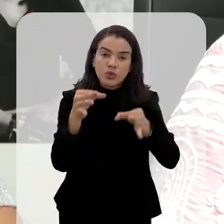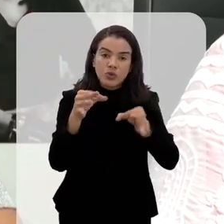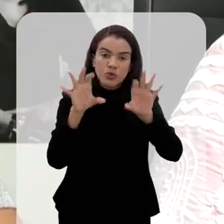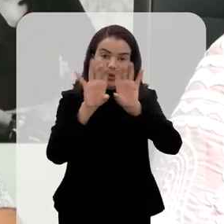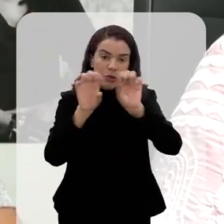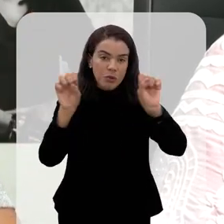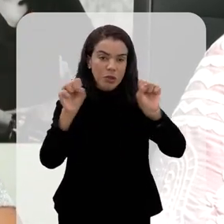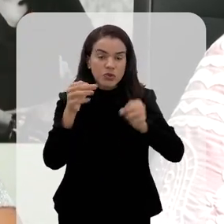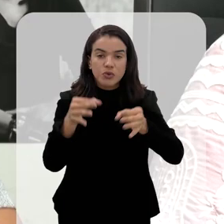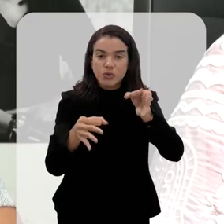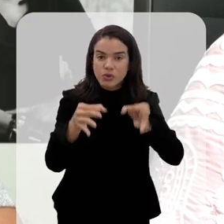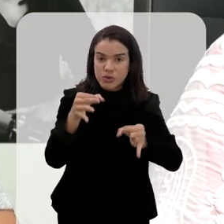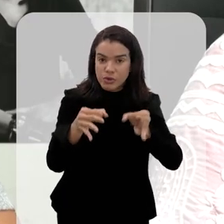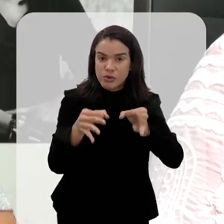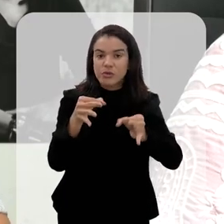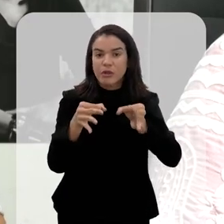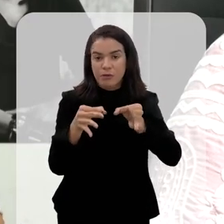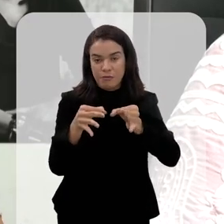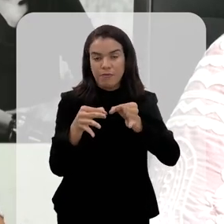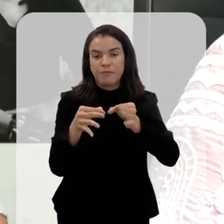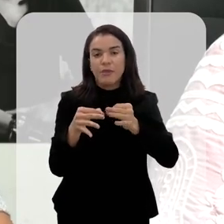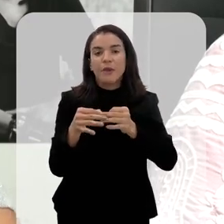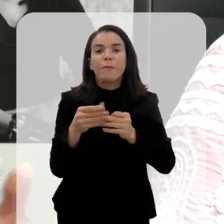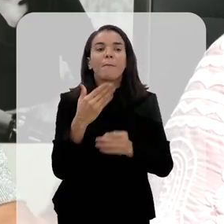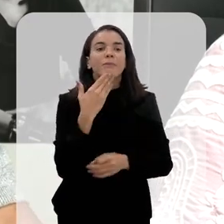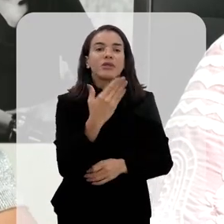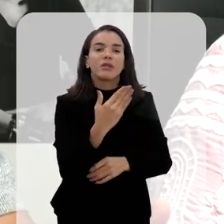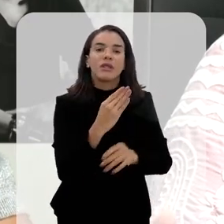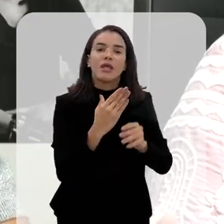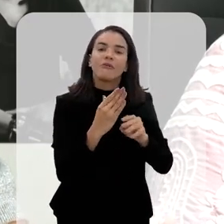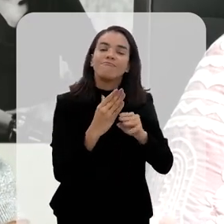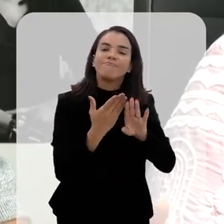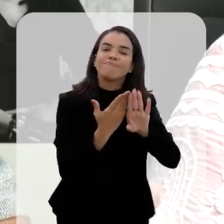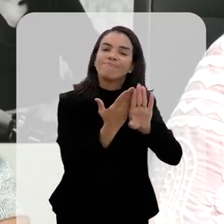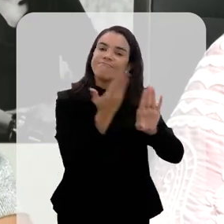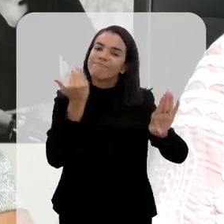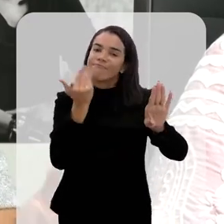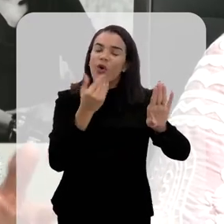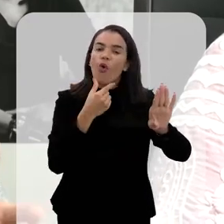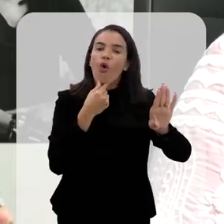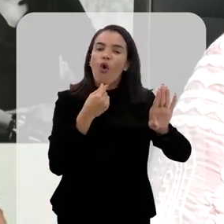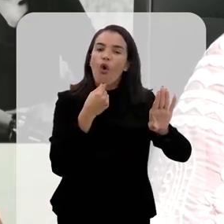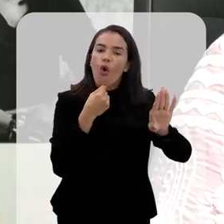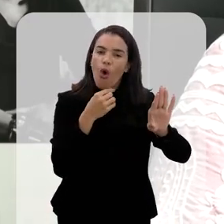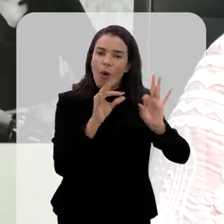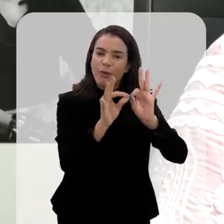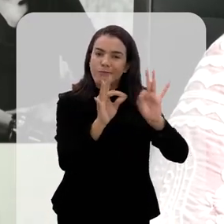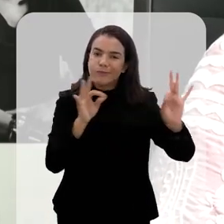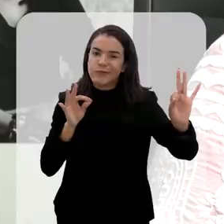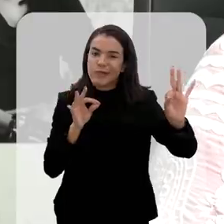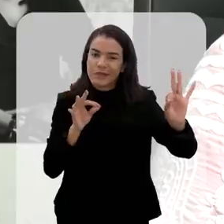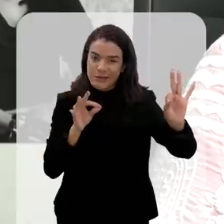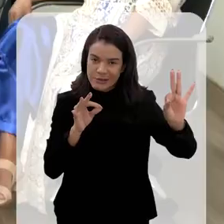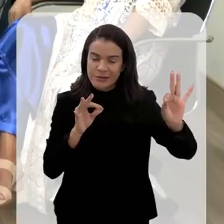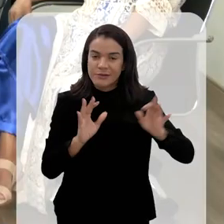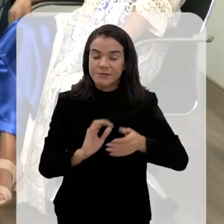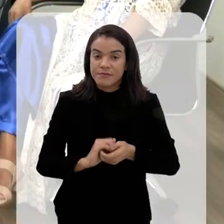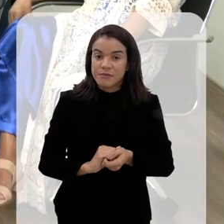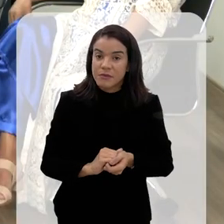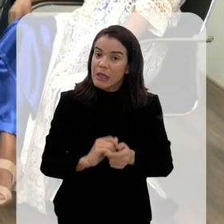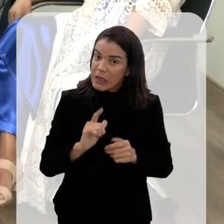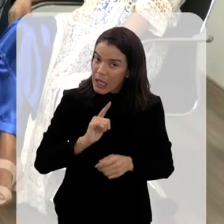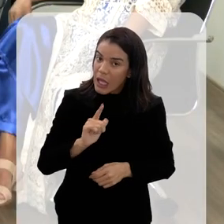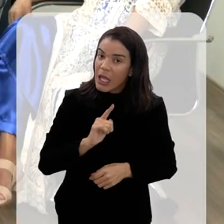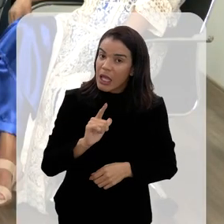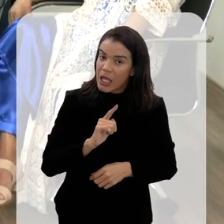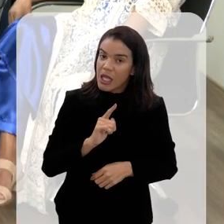Tribunal de Justiça, né, no Juiz de Direito, para que afaste aquele homem do lar sem precisar registrar um fato criminoso, vamos dizer